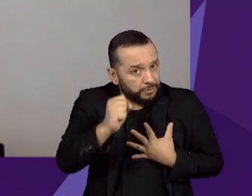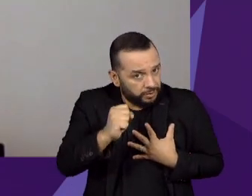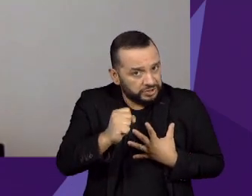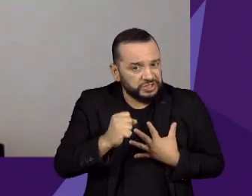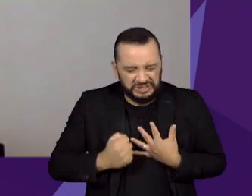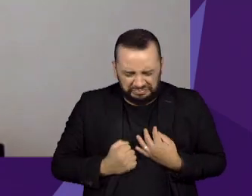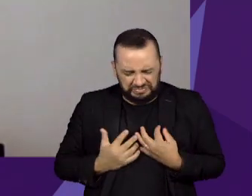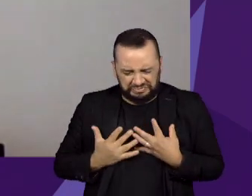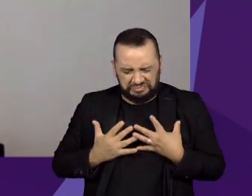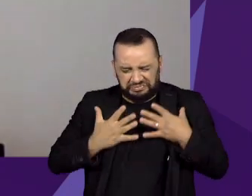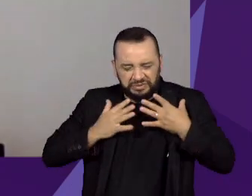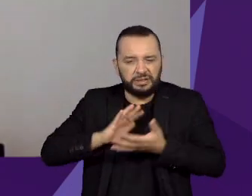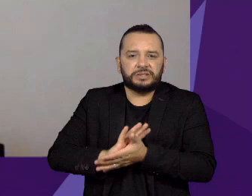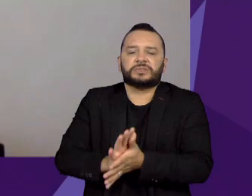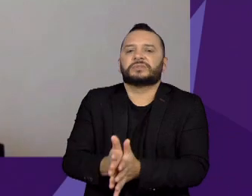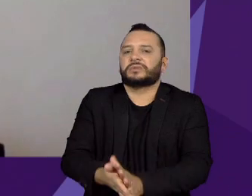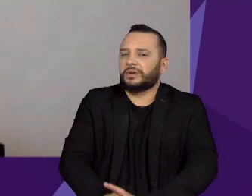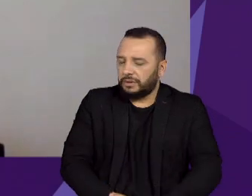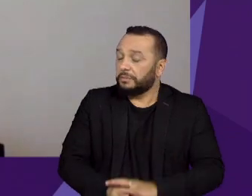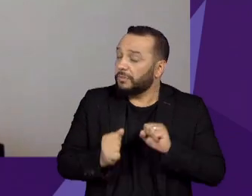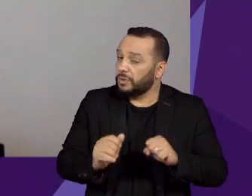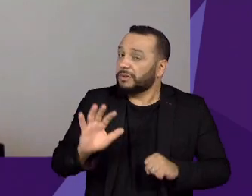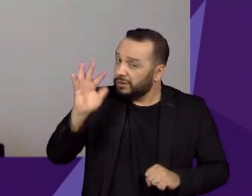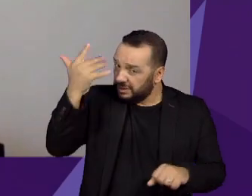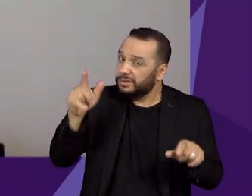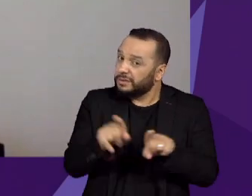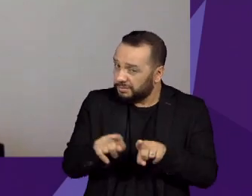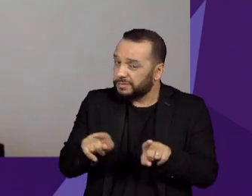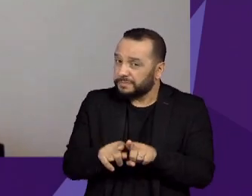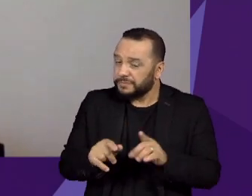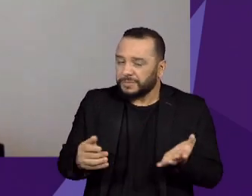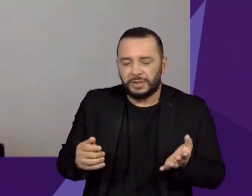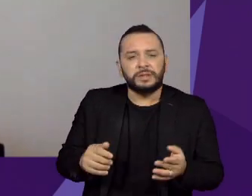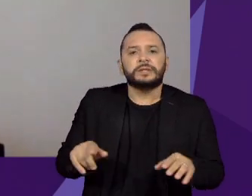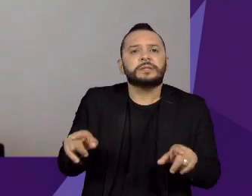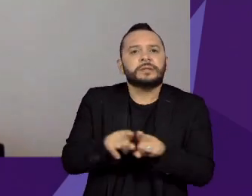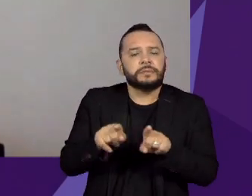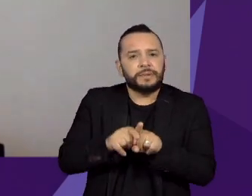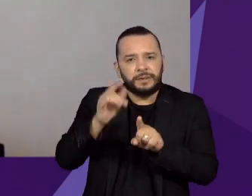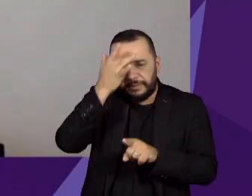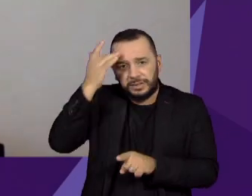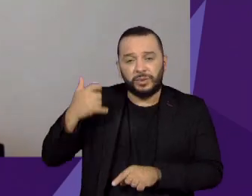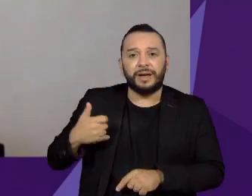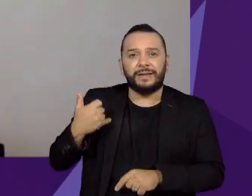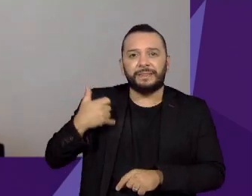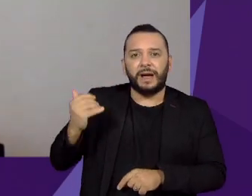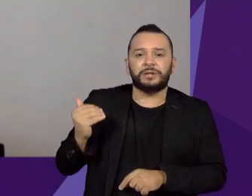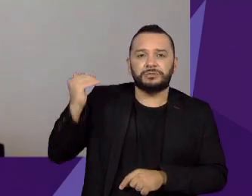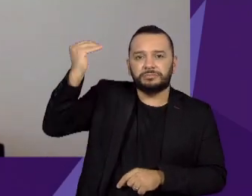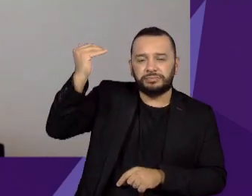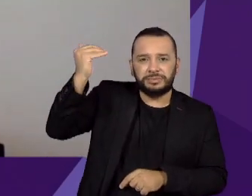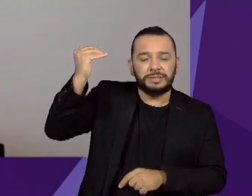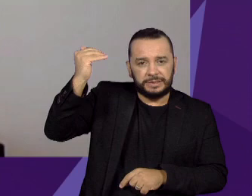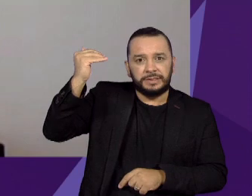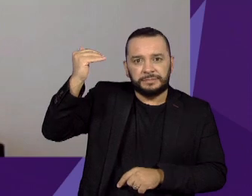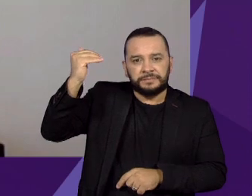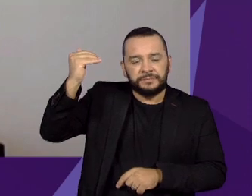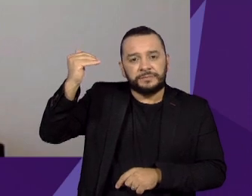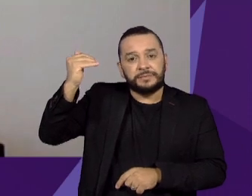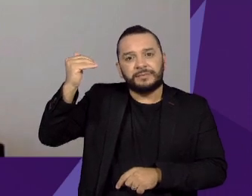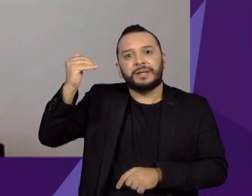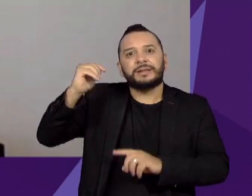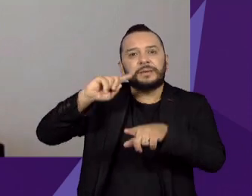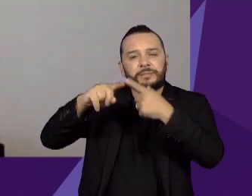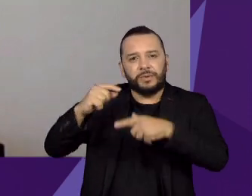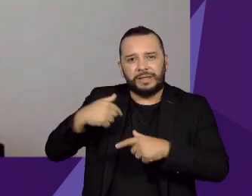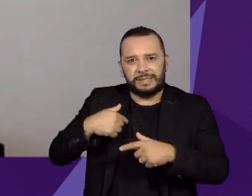mais jovens, ele ficar mais transmissível e mais agressivo na infância, a infantilização da doença, o que poderia ser